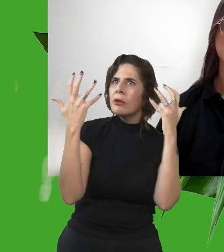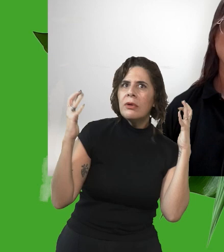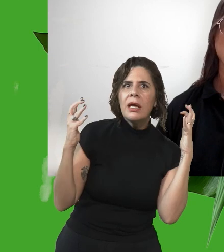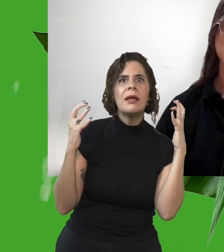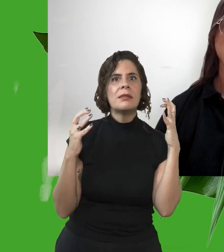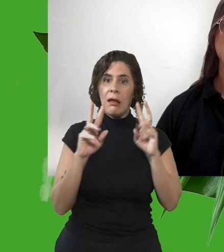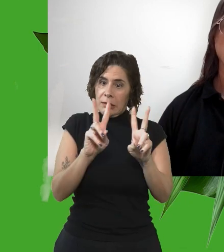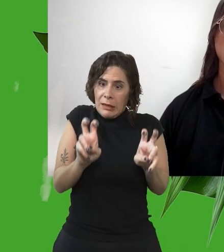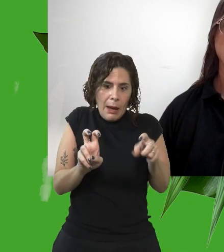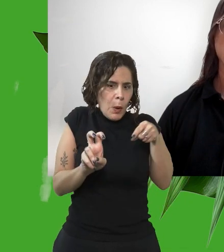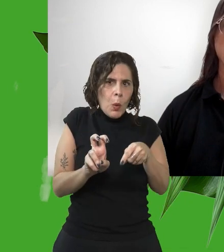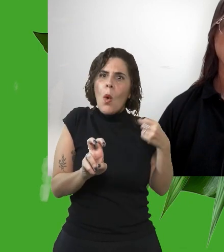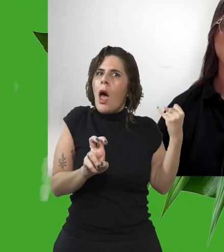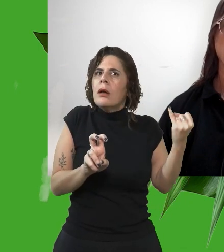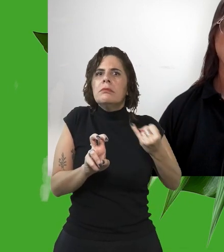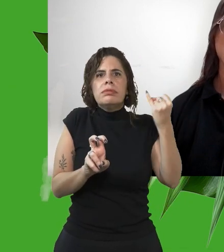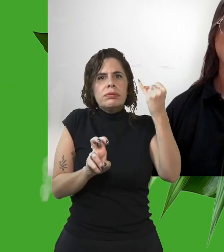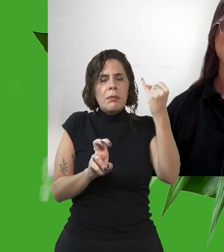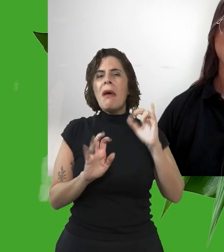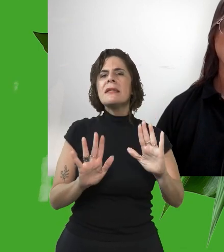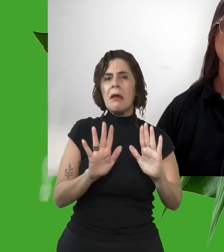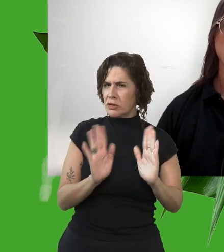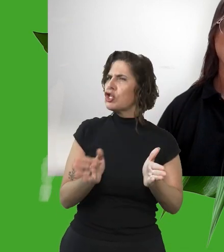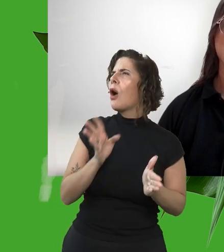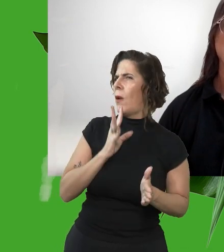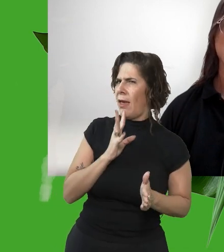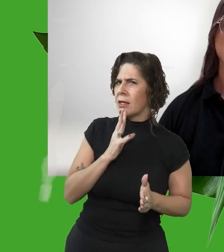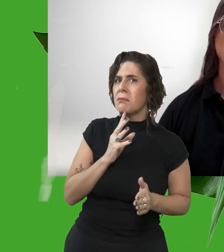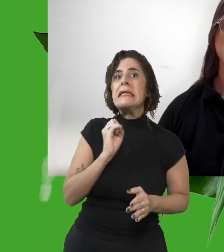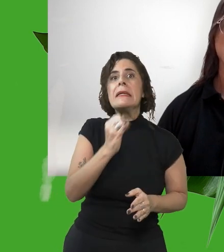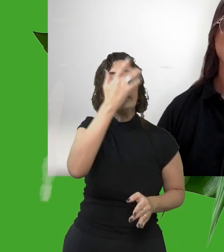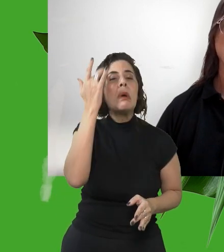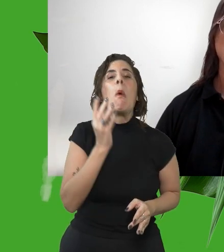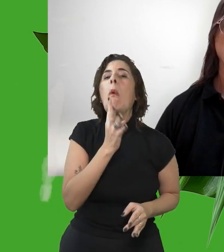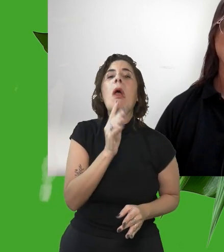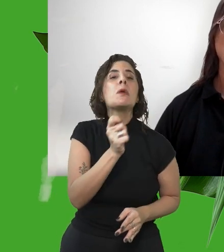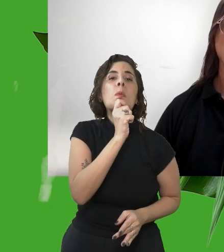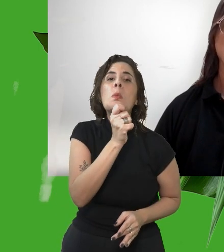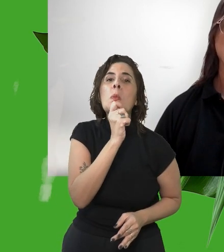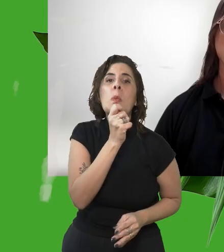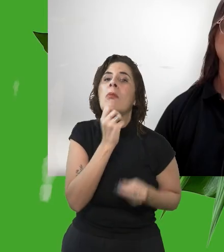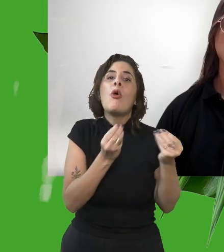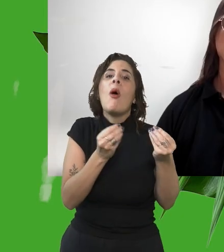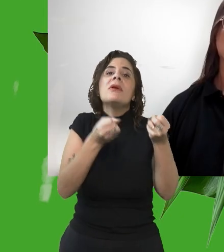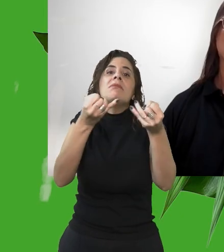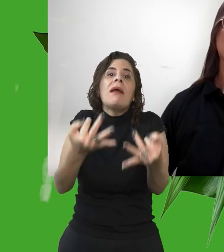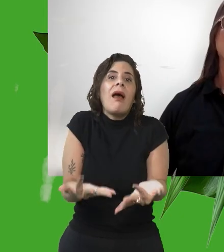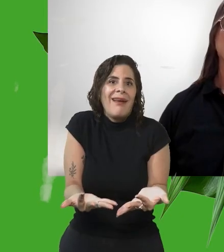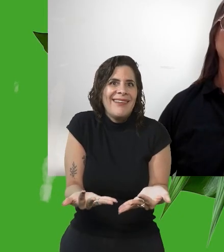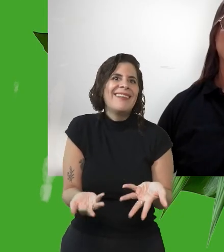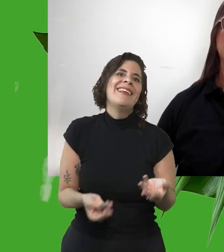no tema, está querendo saber um pouco mais, vocês podem explicar para a gente essa relação, como é que a conservação da natureza impacta tanto nessa